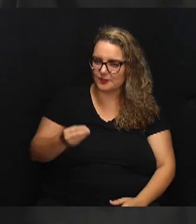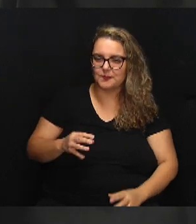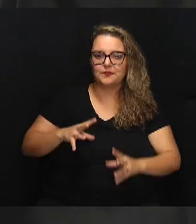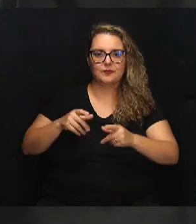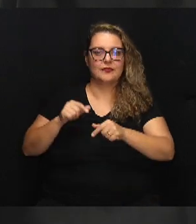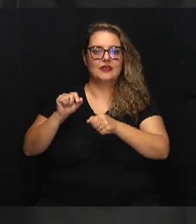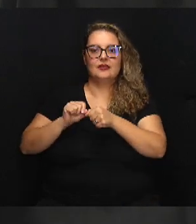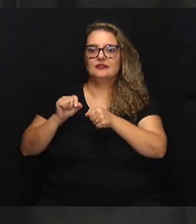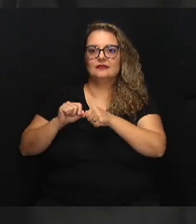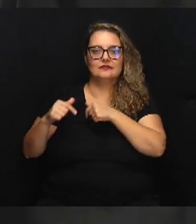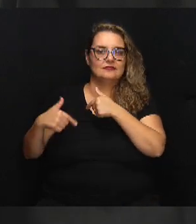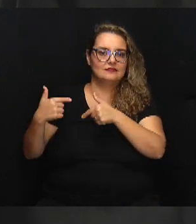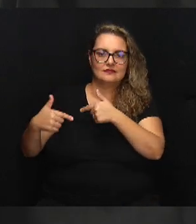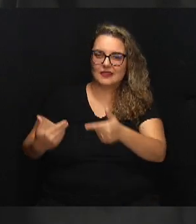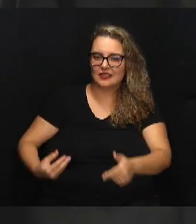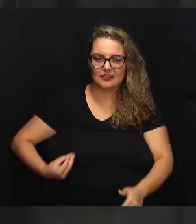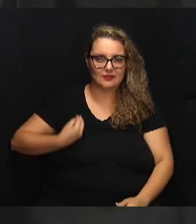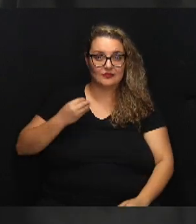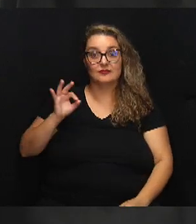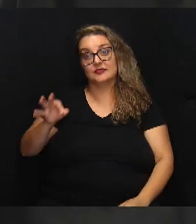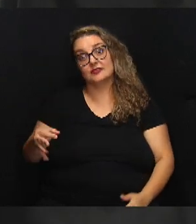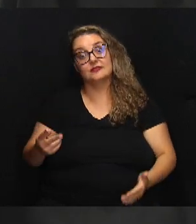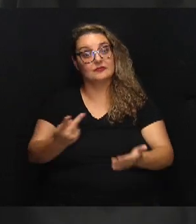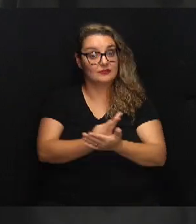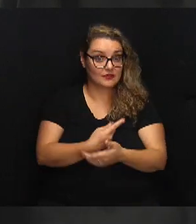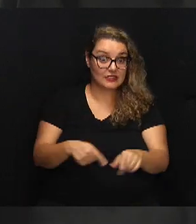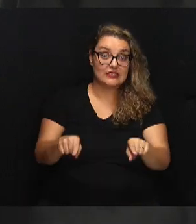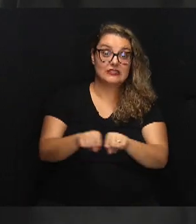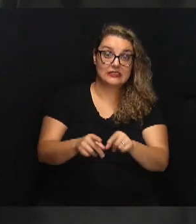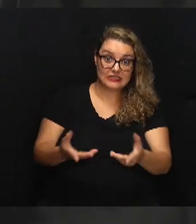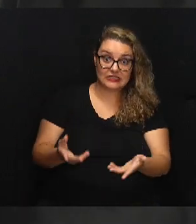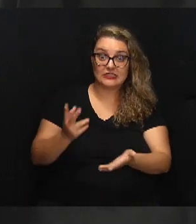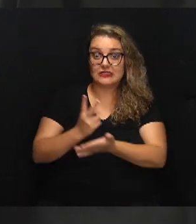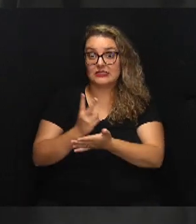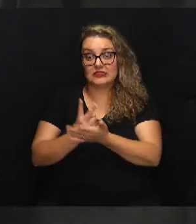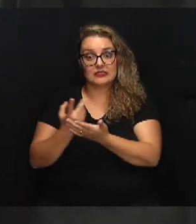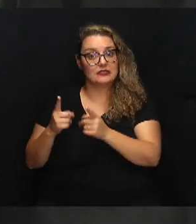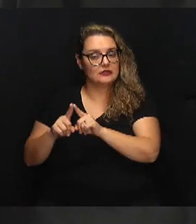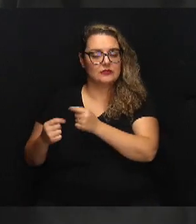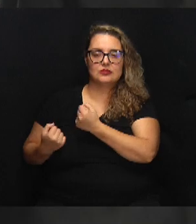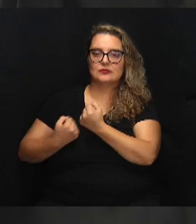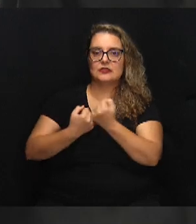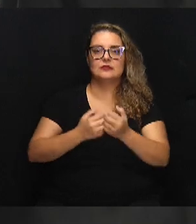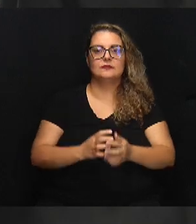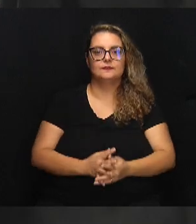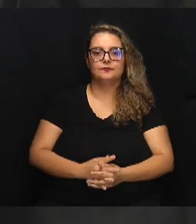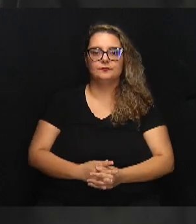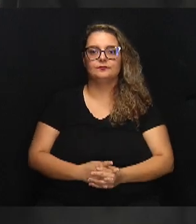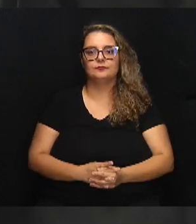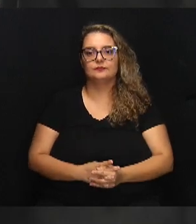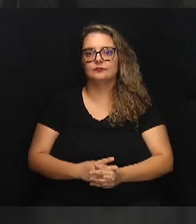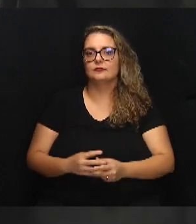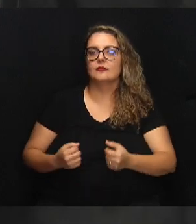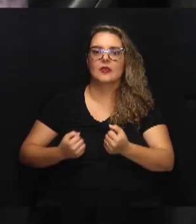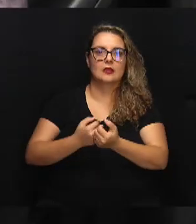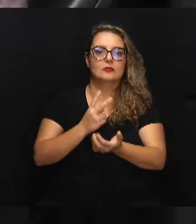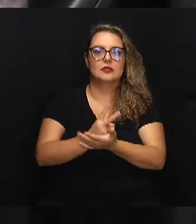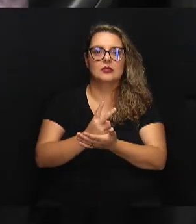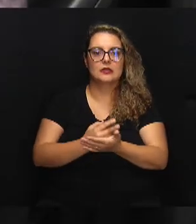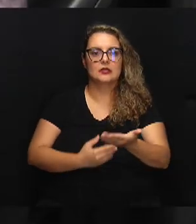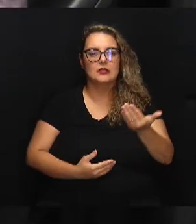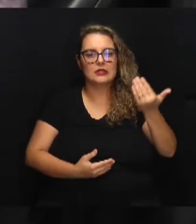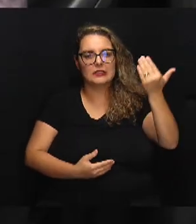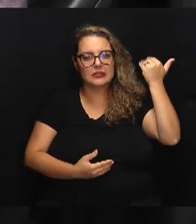fiz na vida, com os acertos, com os erros também, né? Sempre tiveram do meu lado. Muito apoio. E mesmo lá